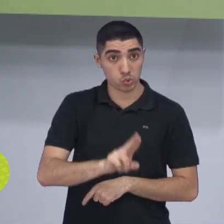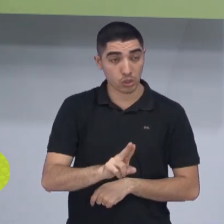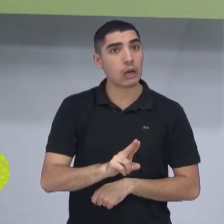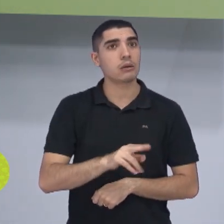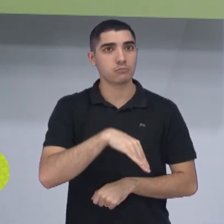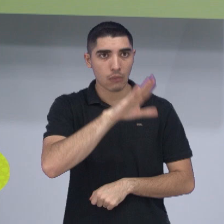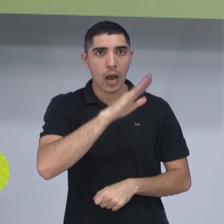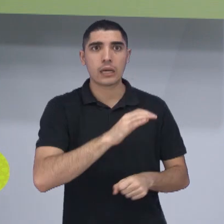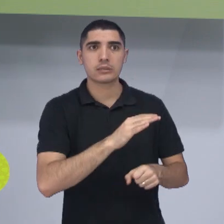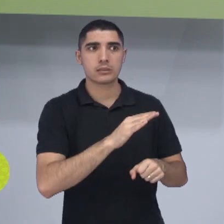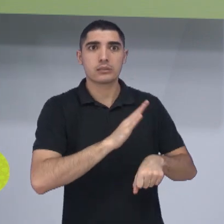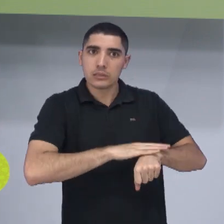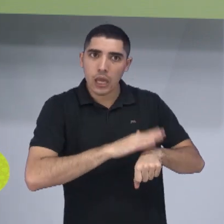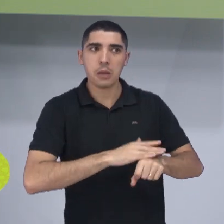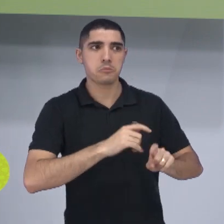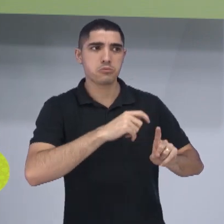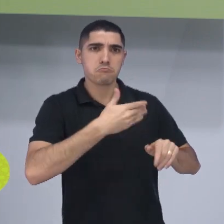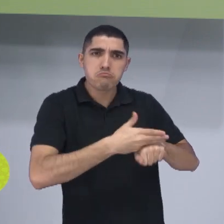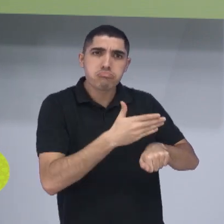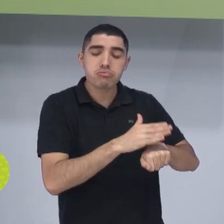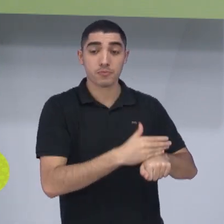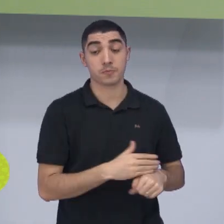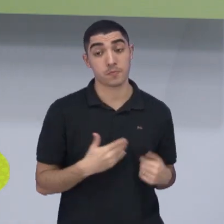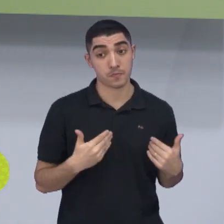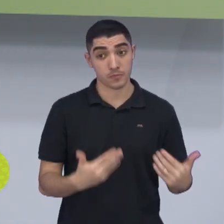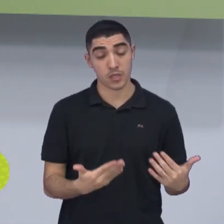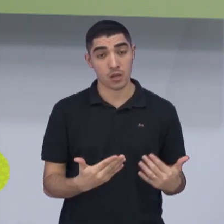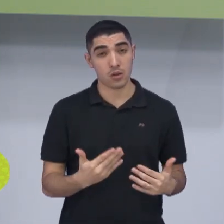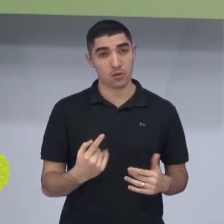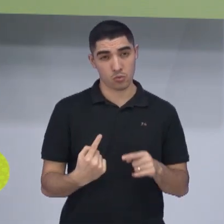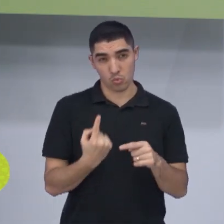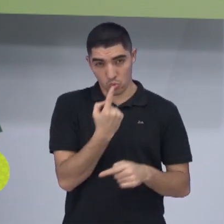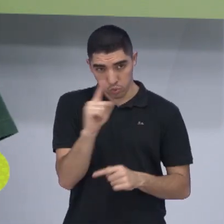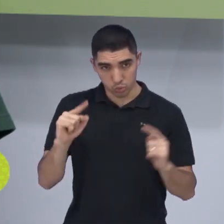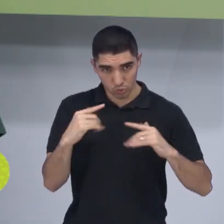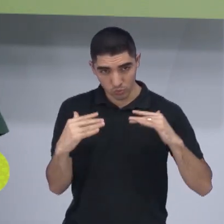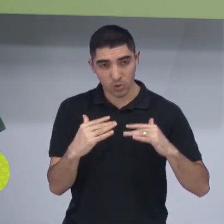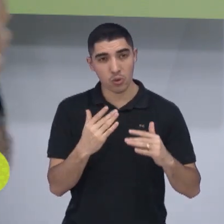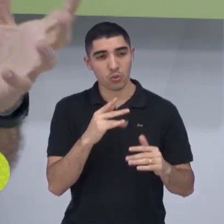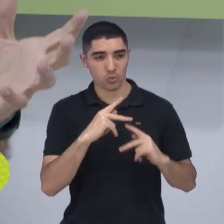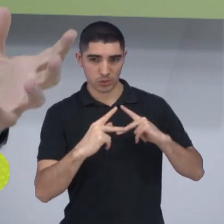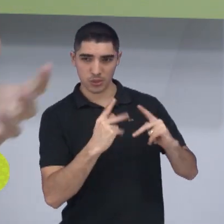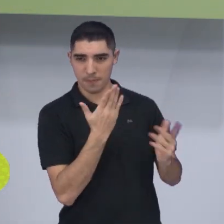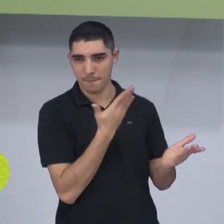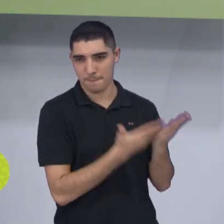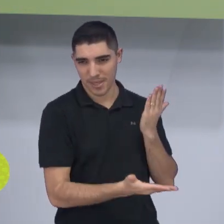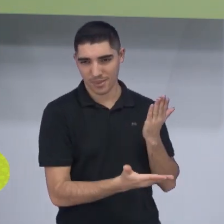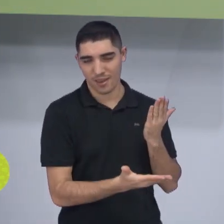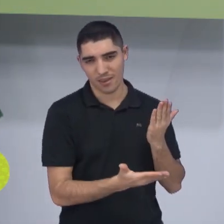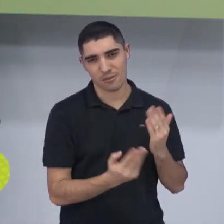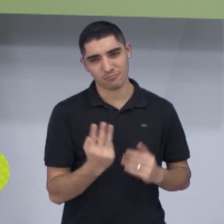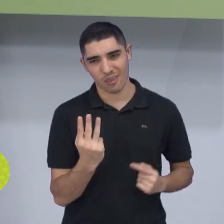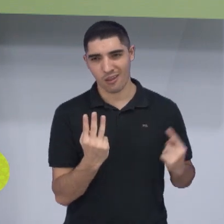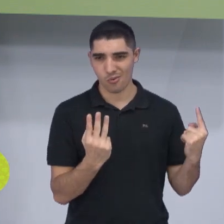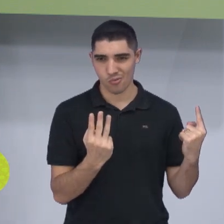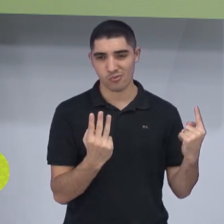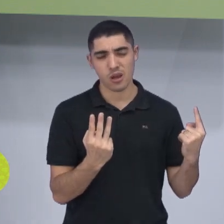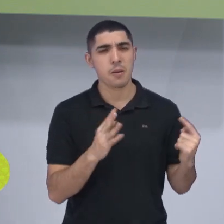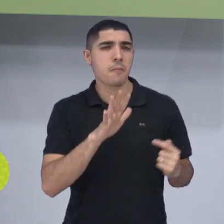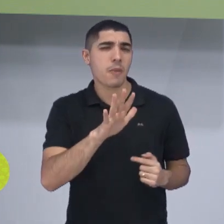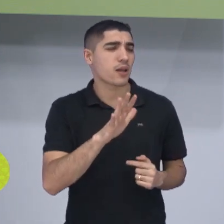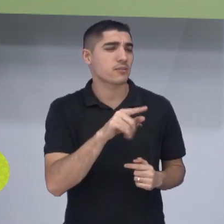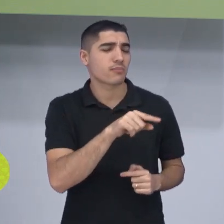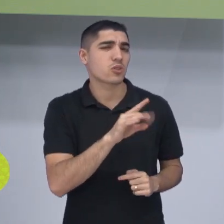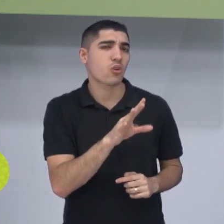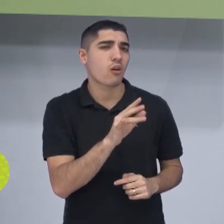eh os jogos Trein o último jogo treino o São José perdeu por 3 a 1 mas eh como a gente sempre fala né jogo treino o resultado importa